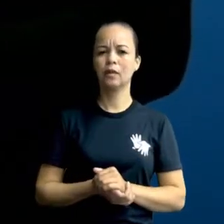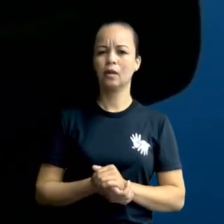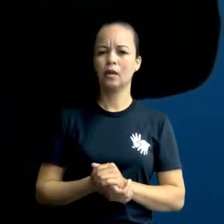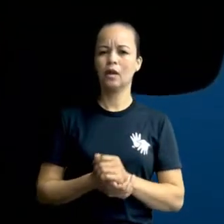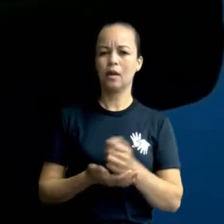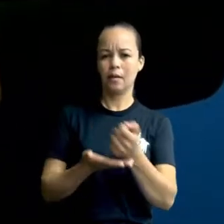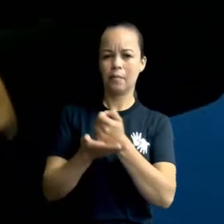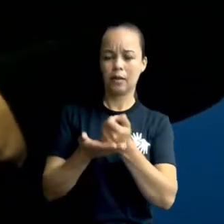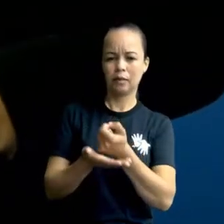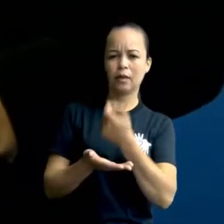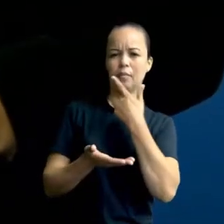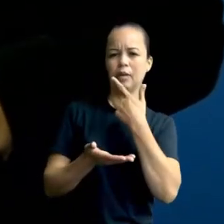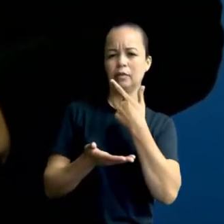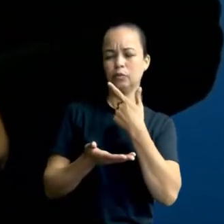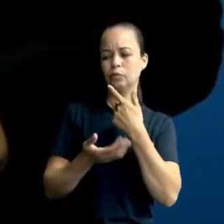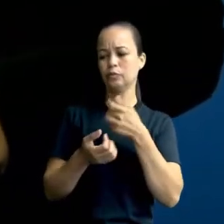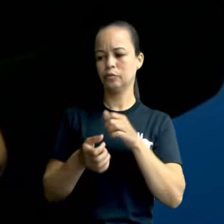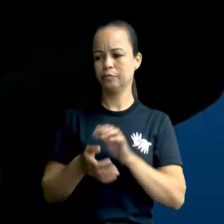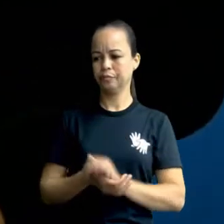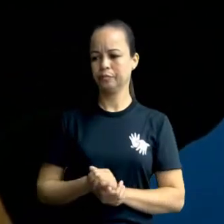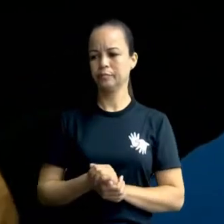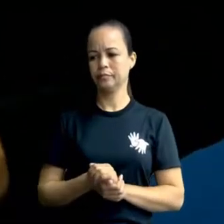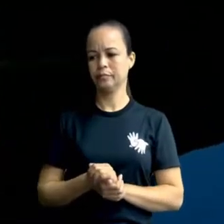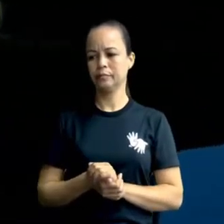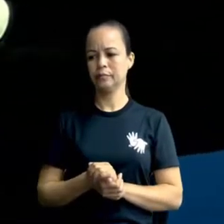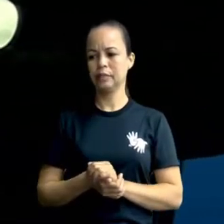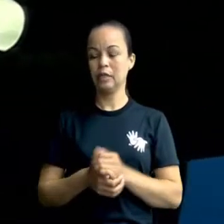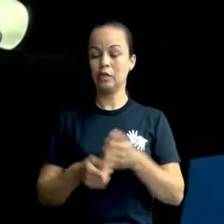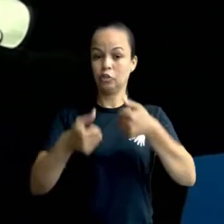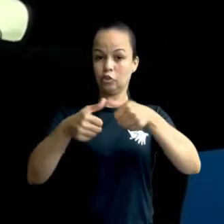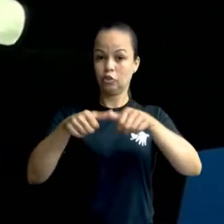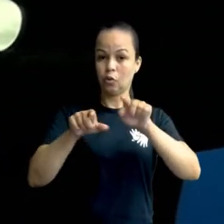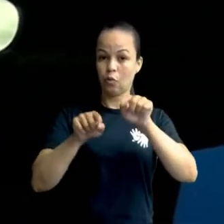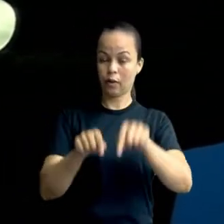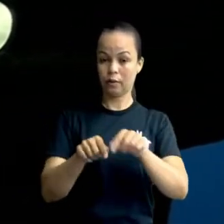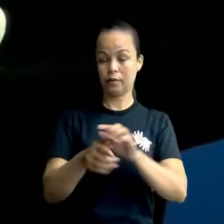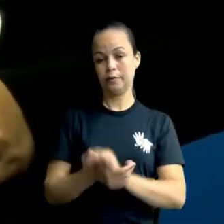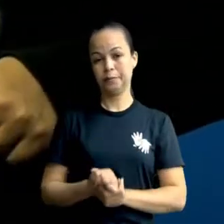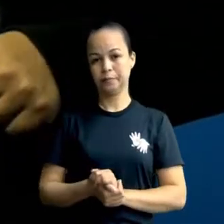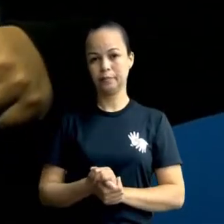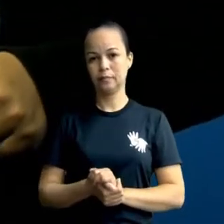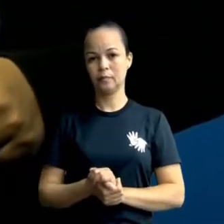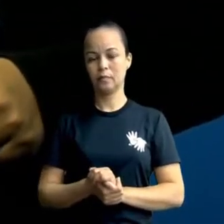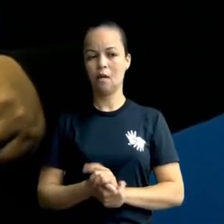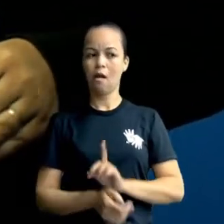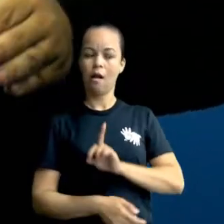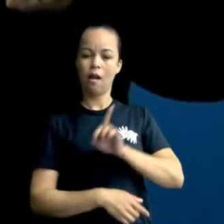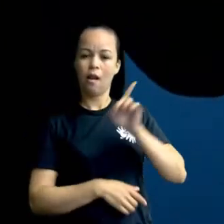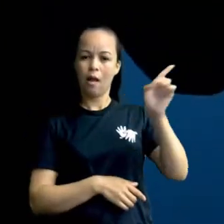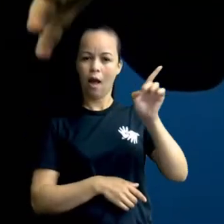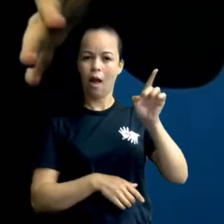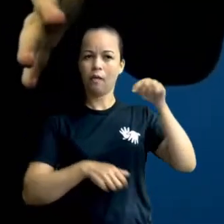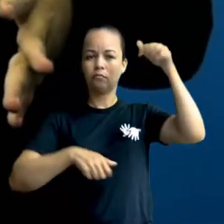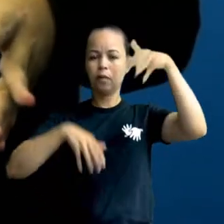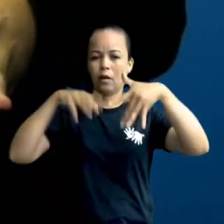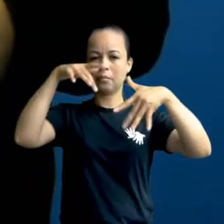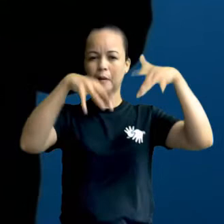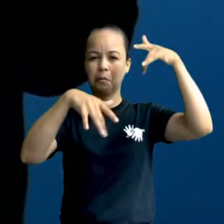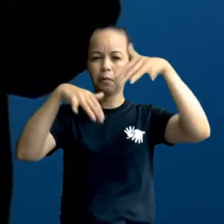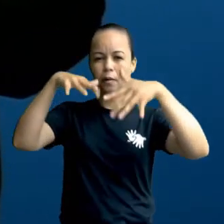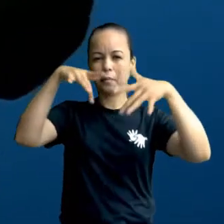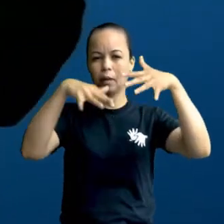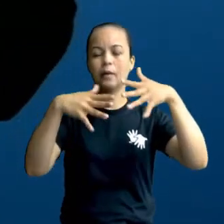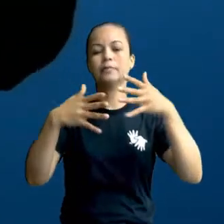medicamentos, estou aqui, lá neva muito. Ou seja, todas